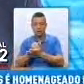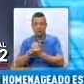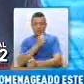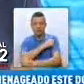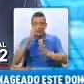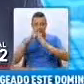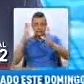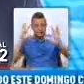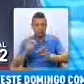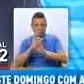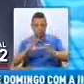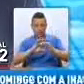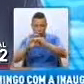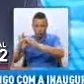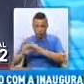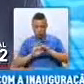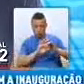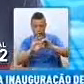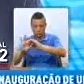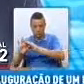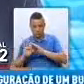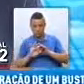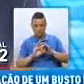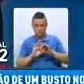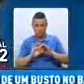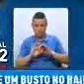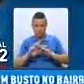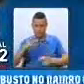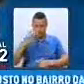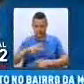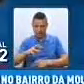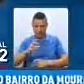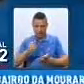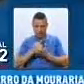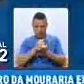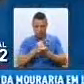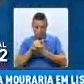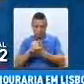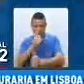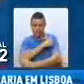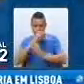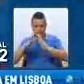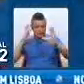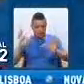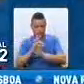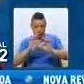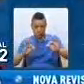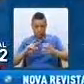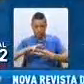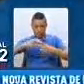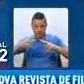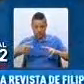tem a colaboração da autarquia? É tripartido, ele é financiado pela Casa da Música em primeiro lugar, pela Câmara